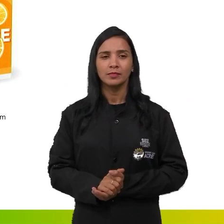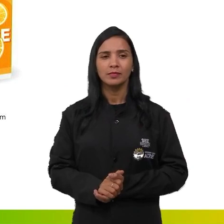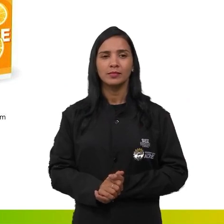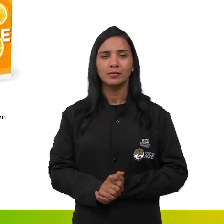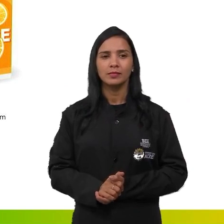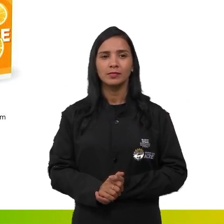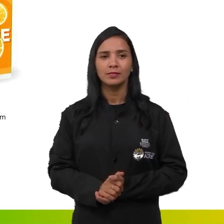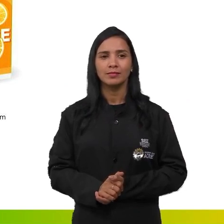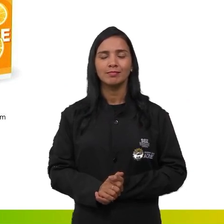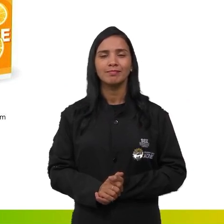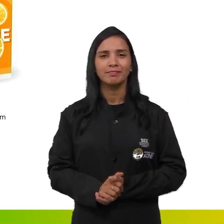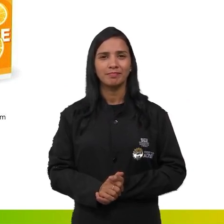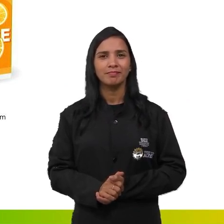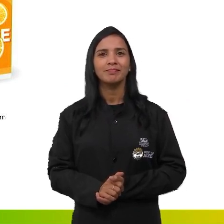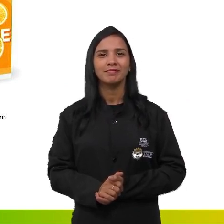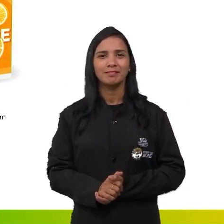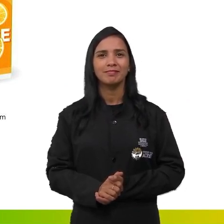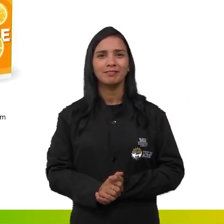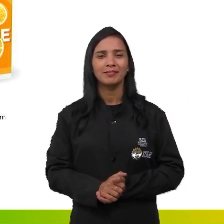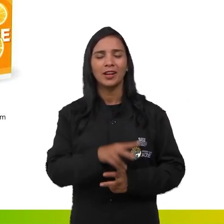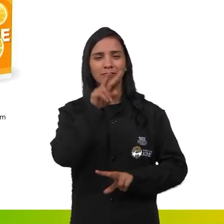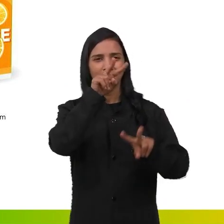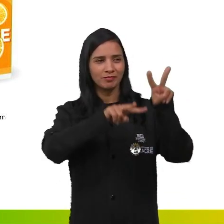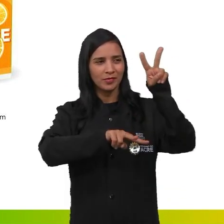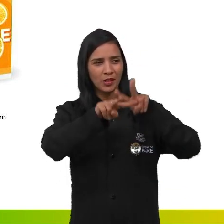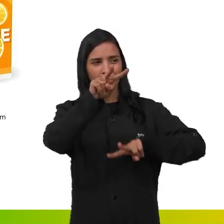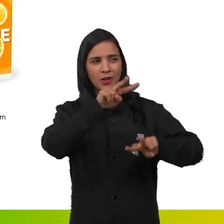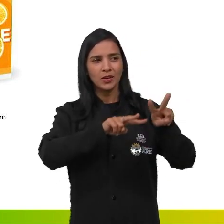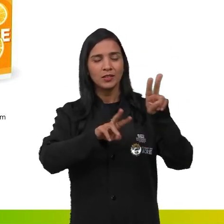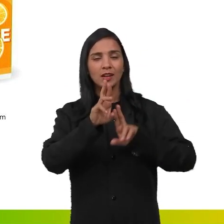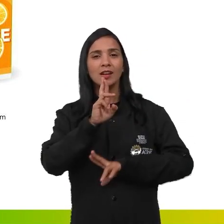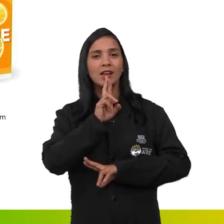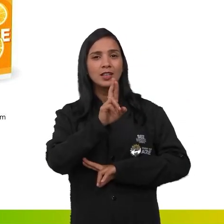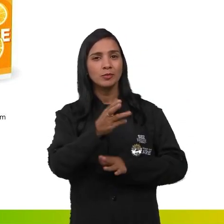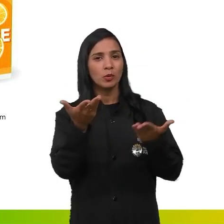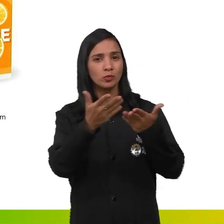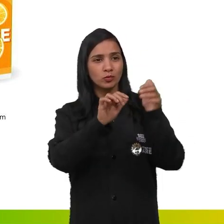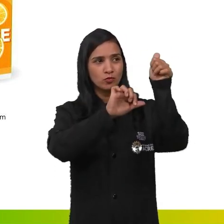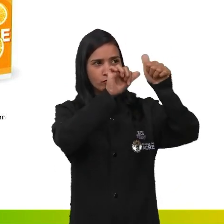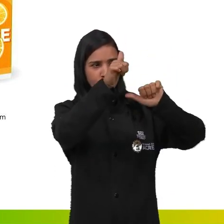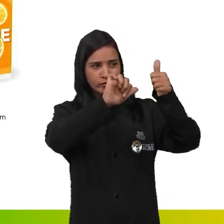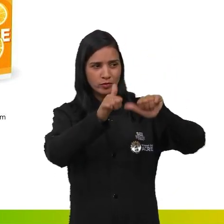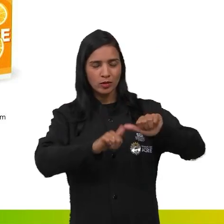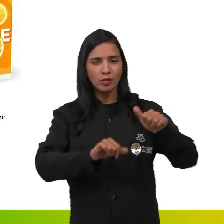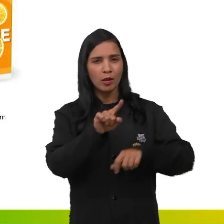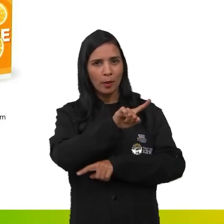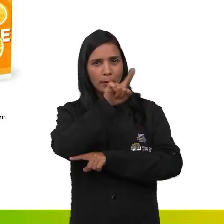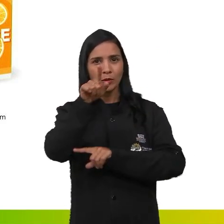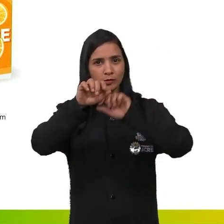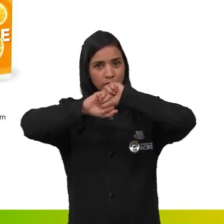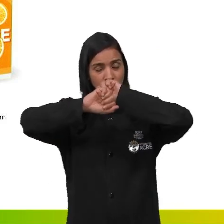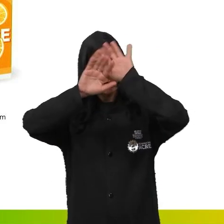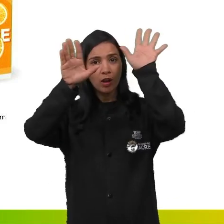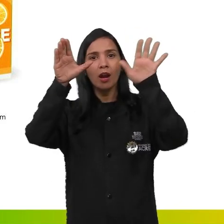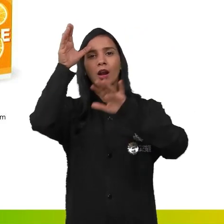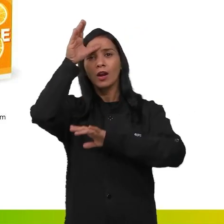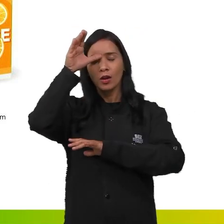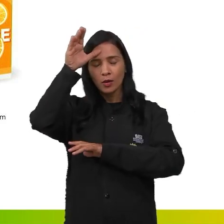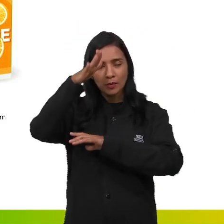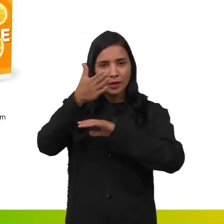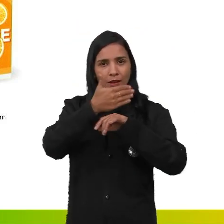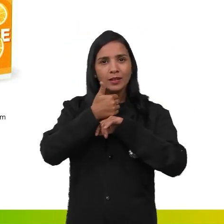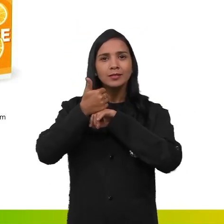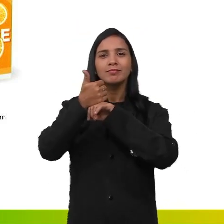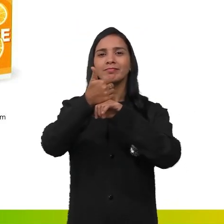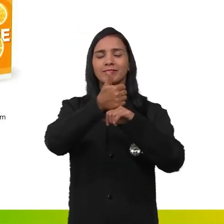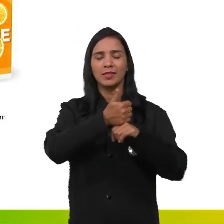Nós temos aqui a nossa resposta, vamos analisar cada uma das alternativas para vocês entenderem melhor como que é aplicada